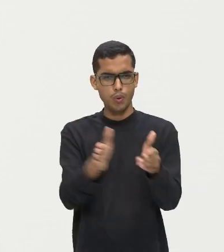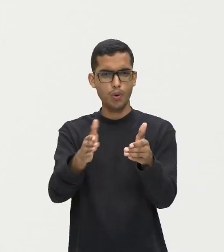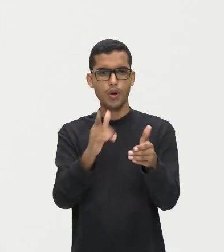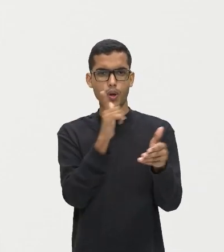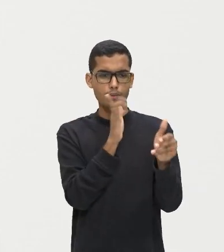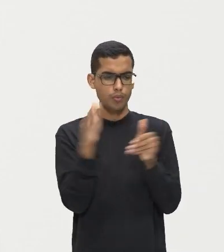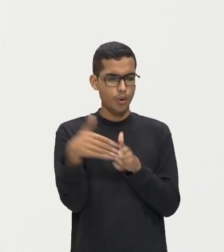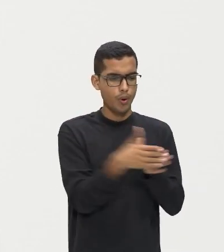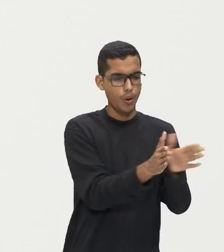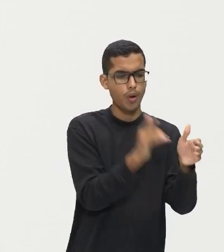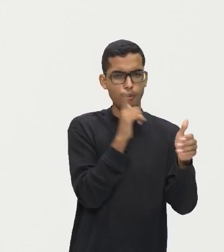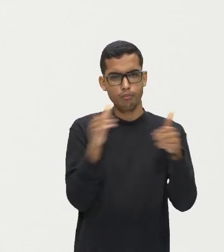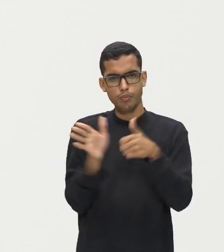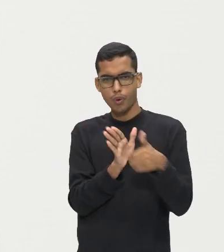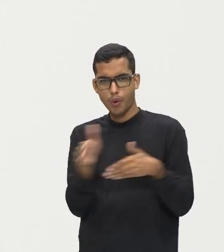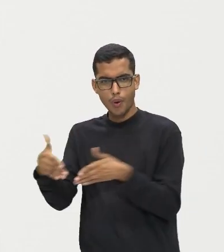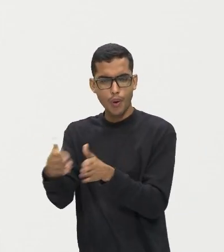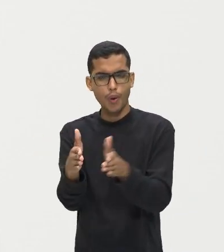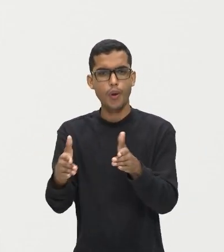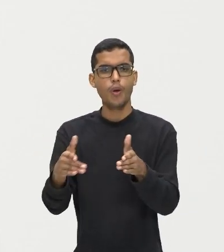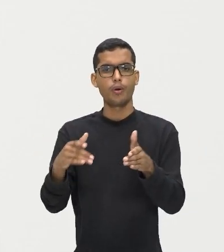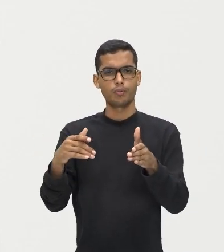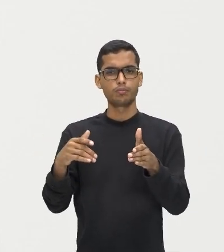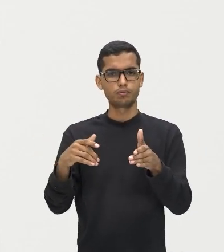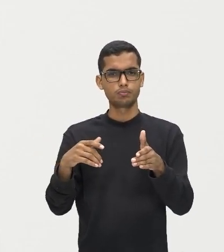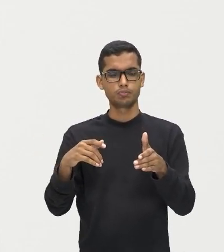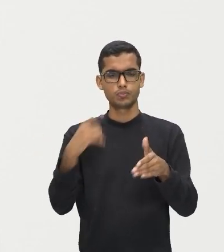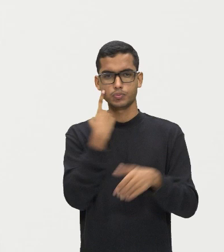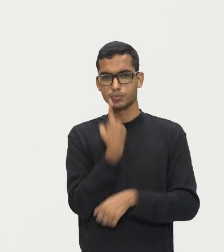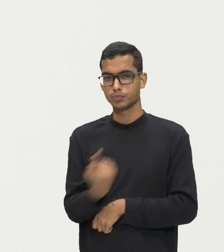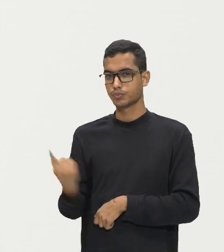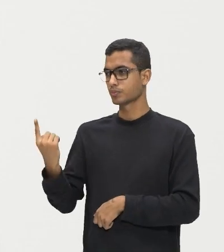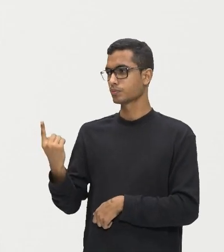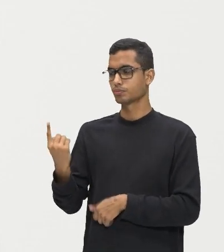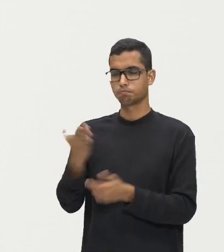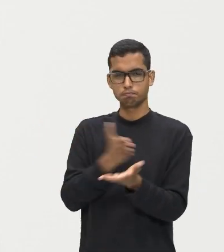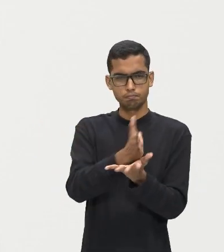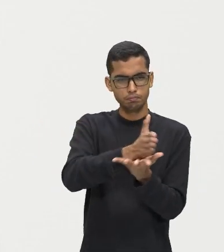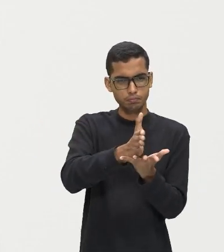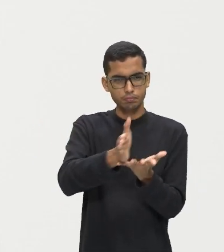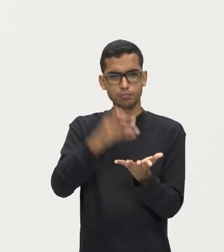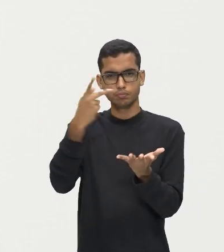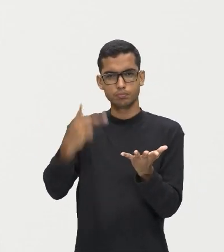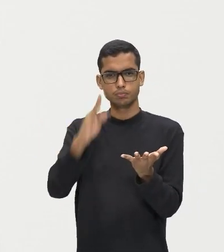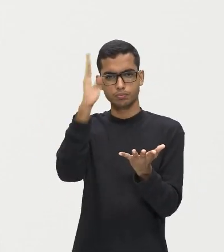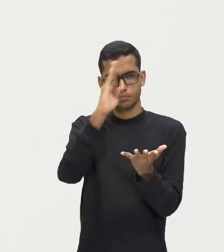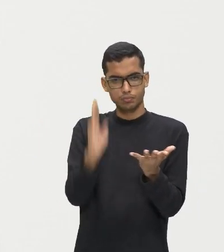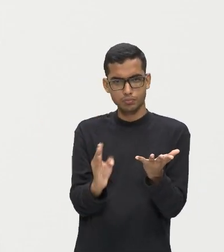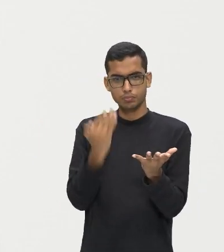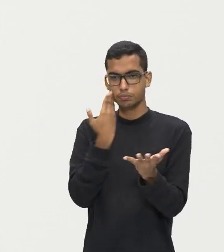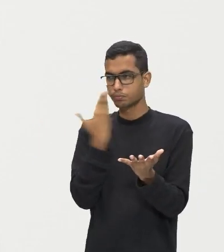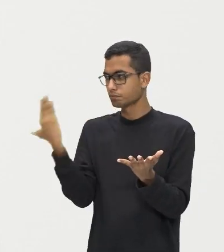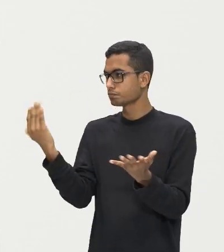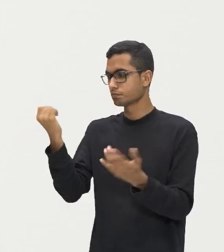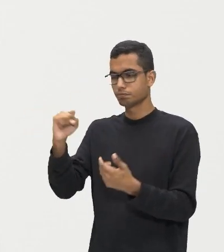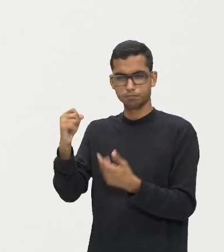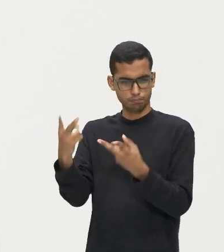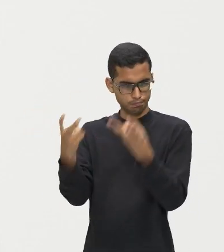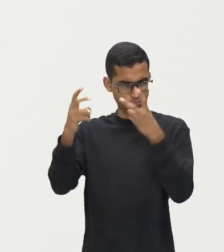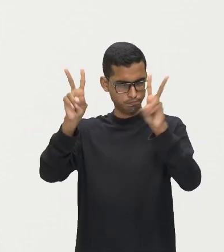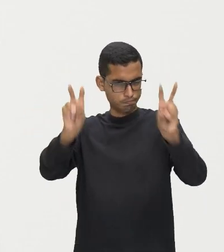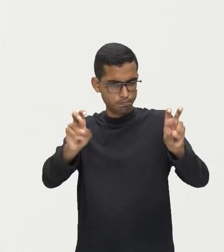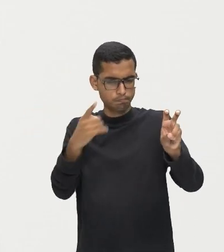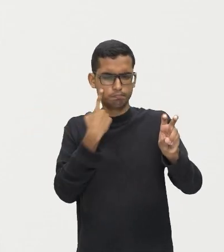Sim, está aqui em cima. Então, eu vou tratar das bacias hidrográficas da onde? Do Brasil. Por que